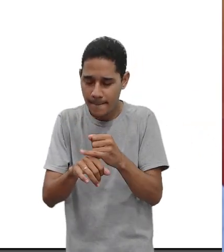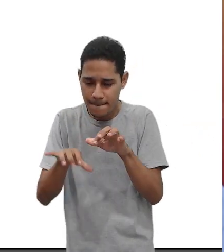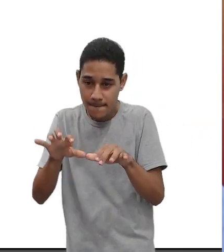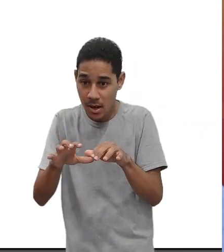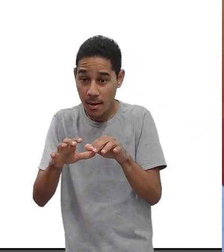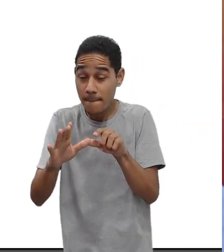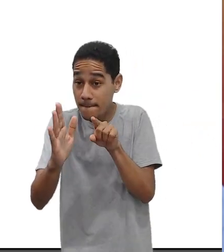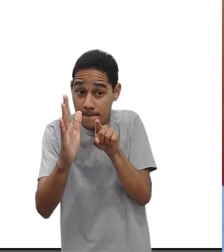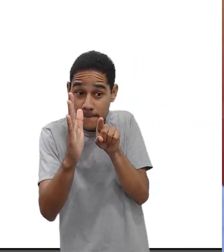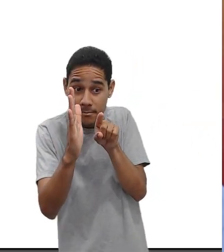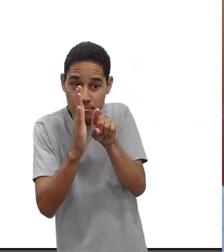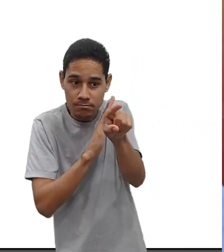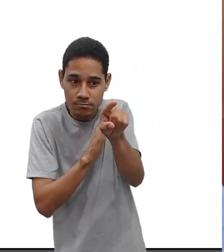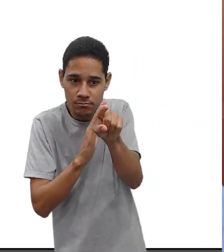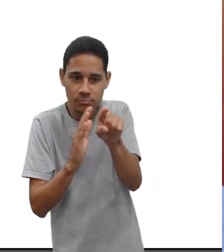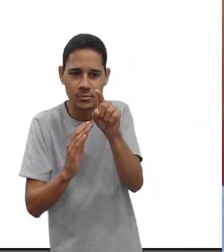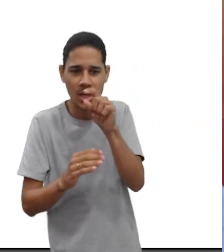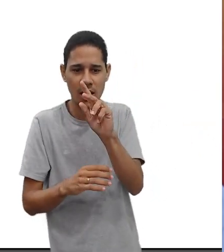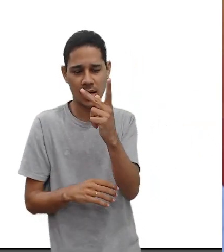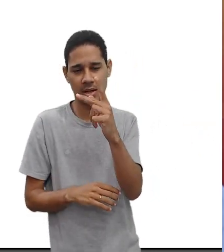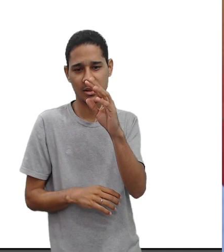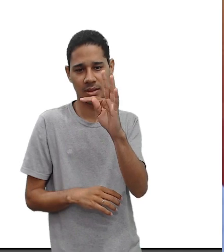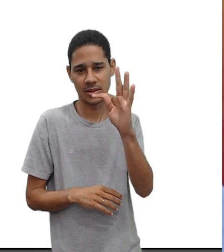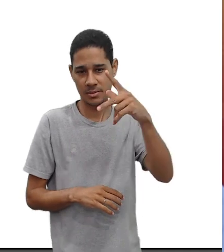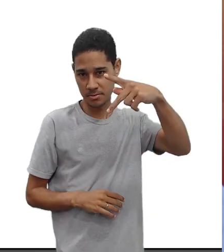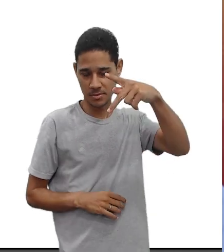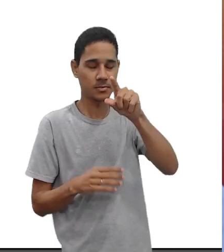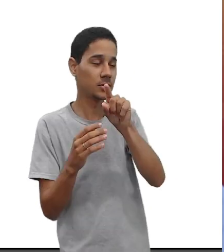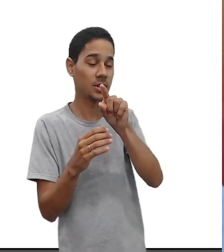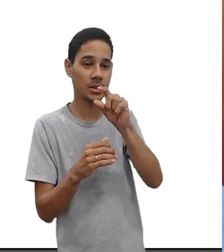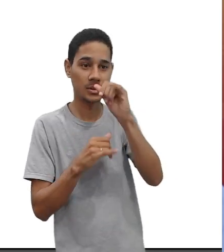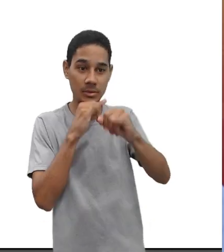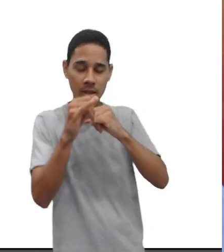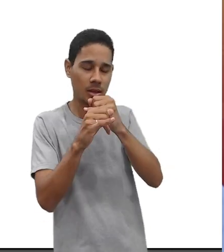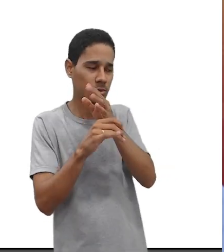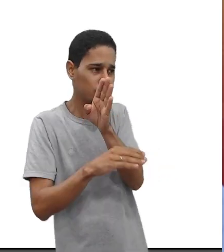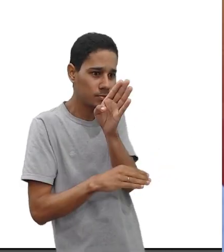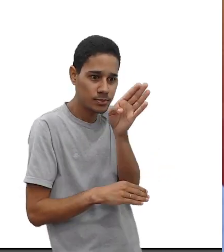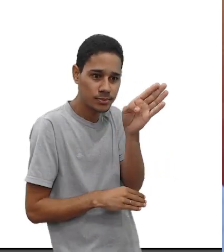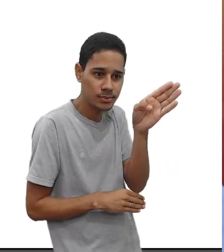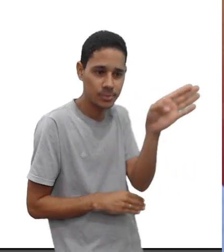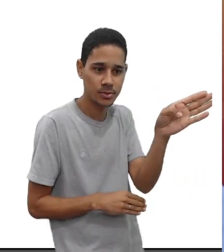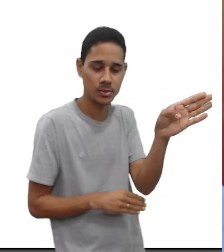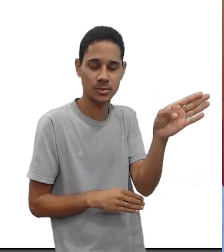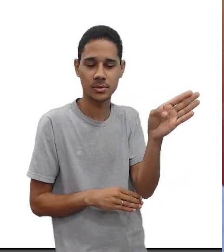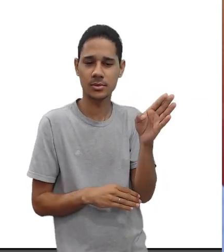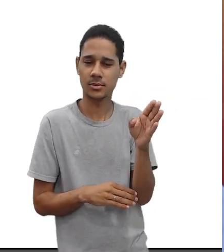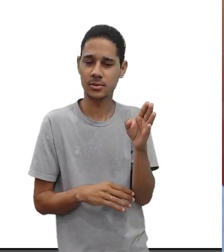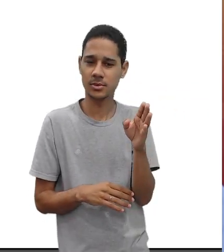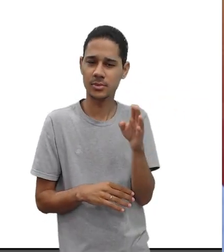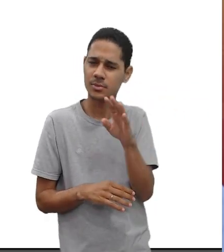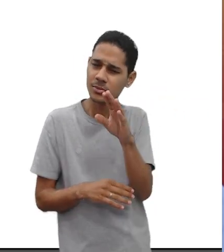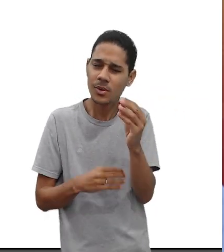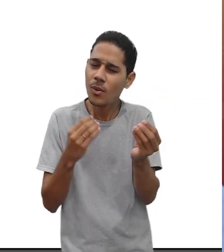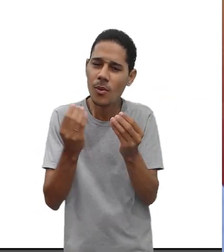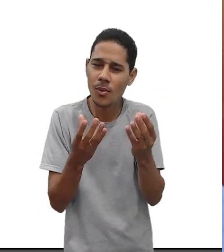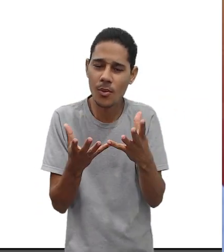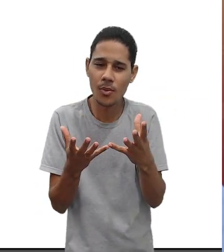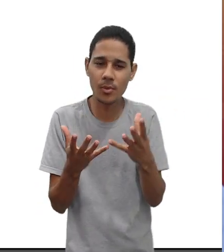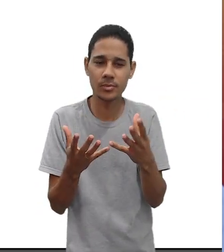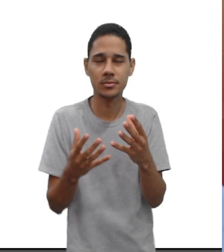HTTP através da internet, né? Como assim, professor? Através da internet? Isso pode acontecer, por